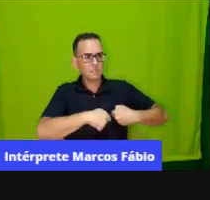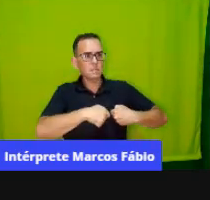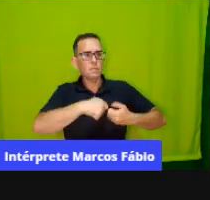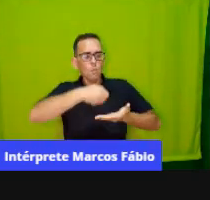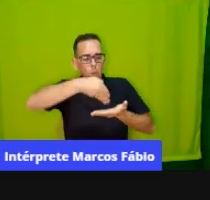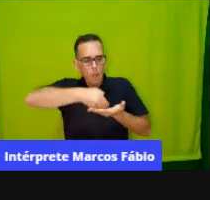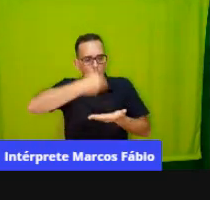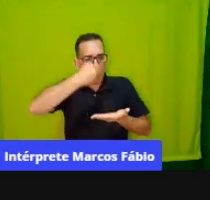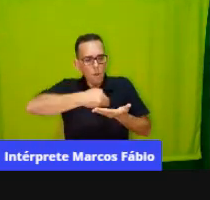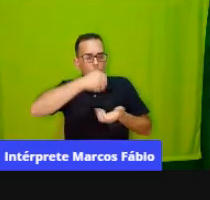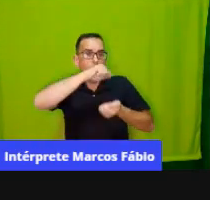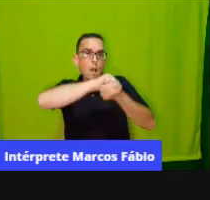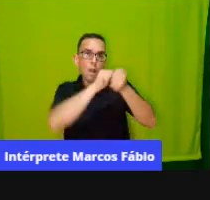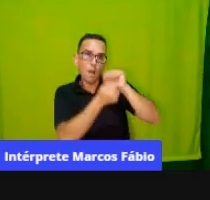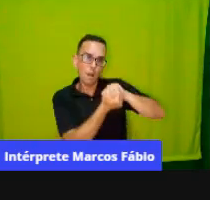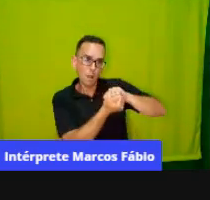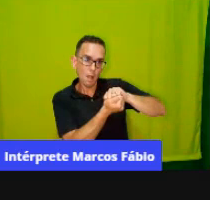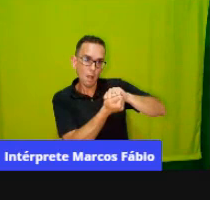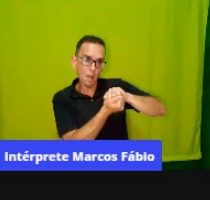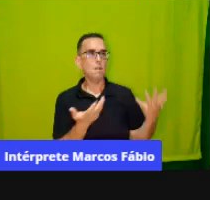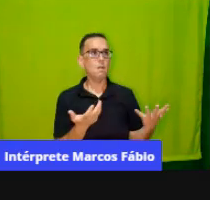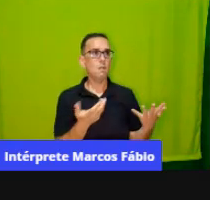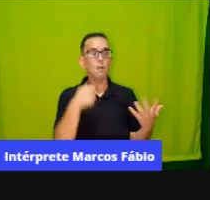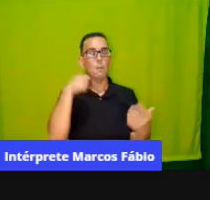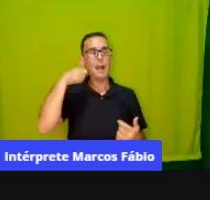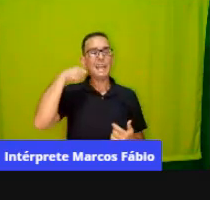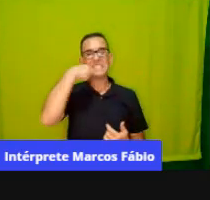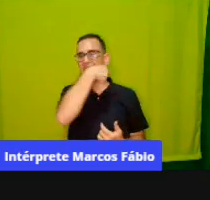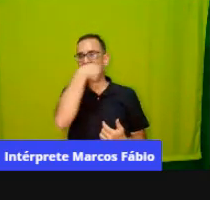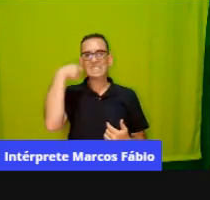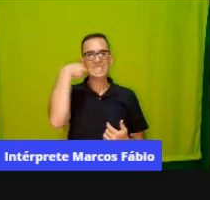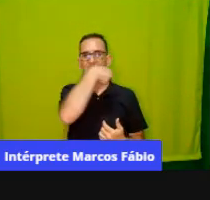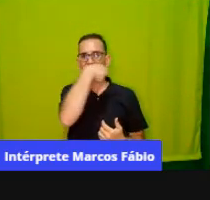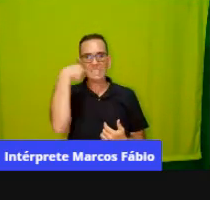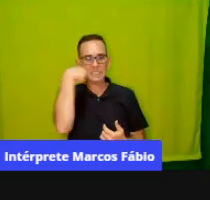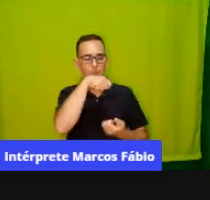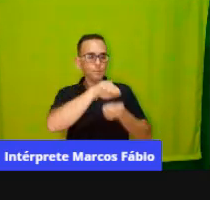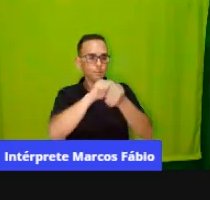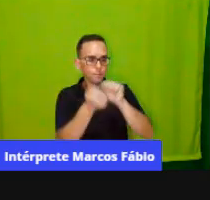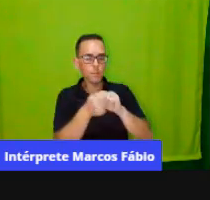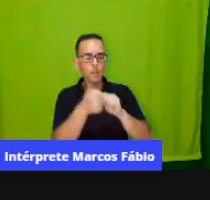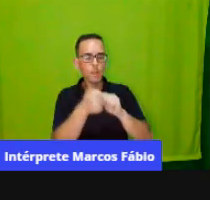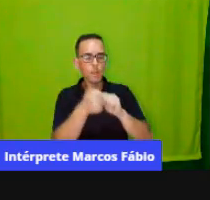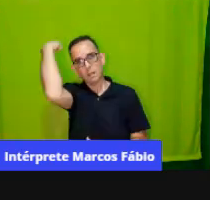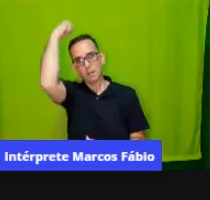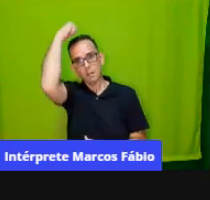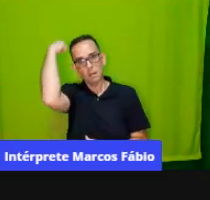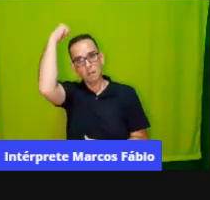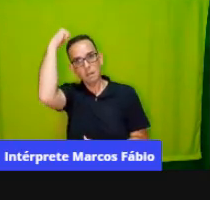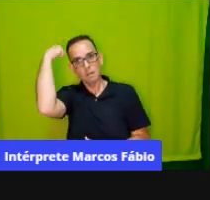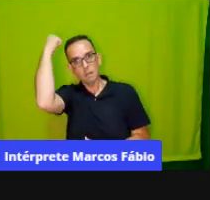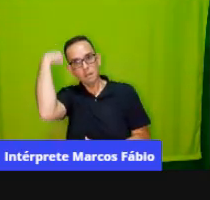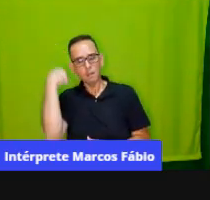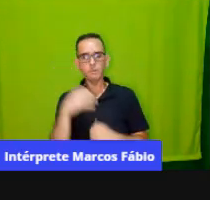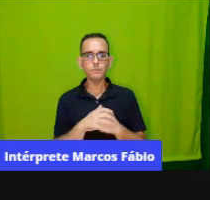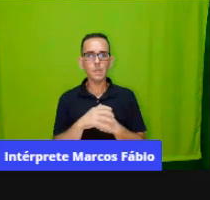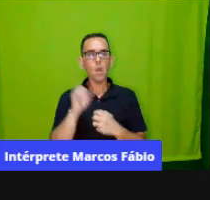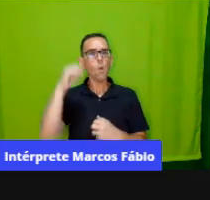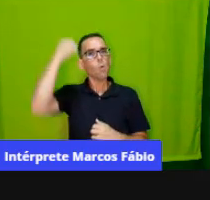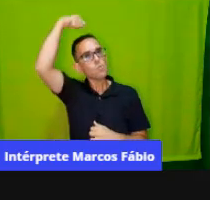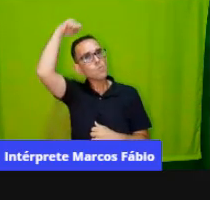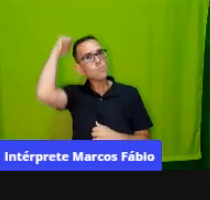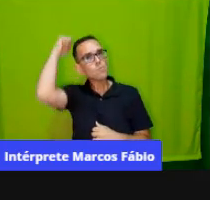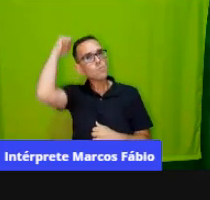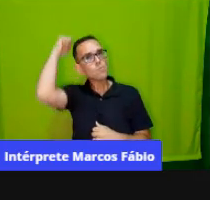adaptada, de uma escova de dente adaptada, de um pente, de uma escova para escovar o cabelo, às